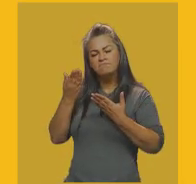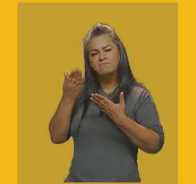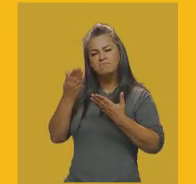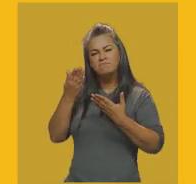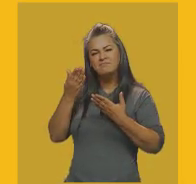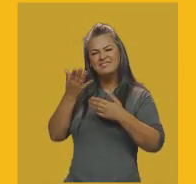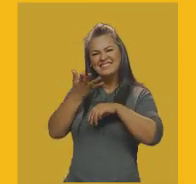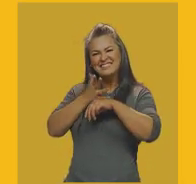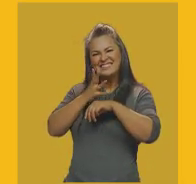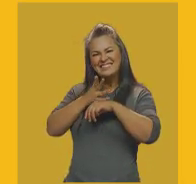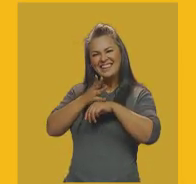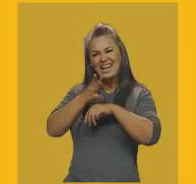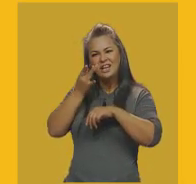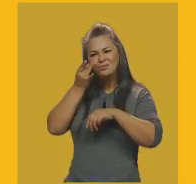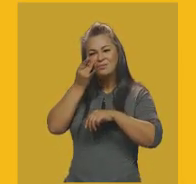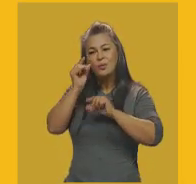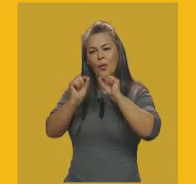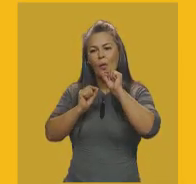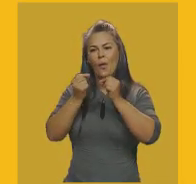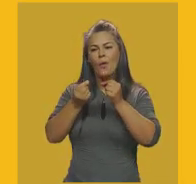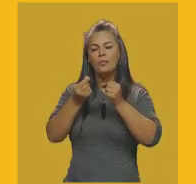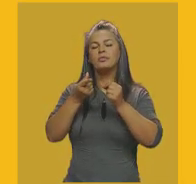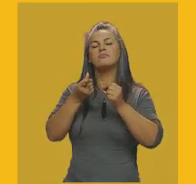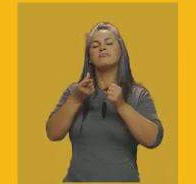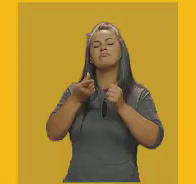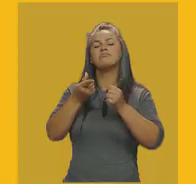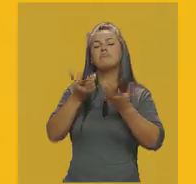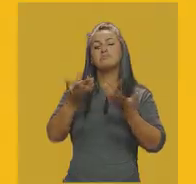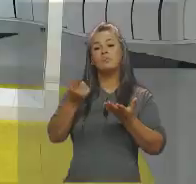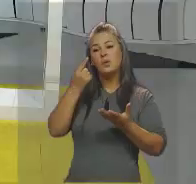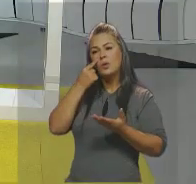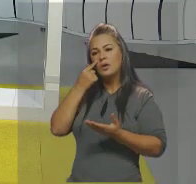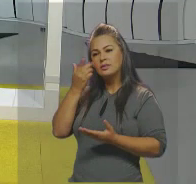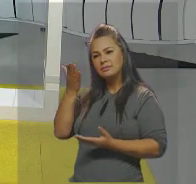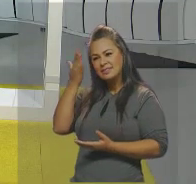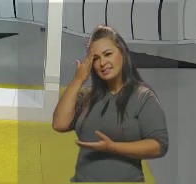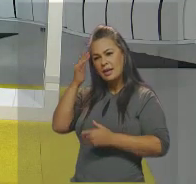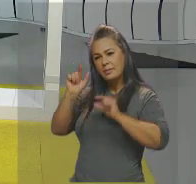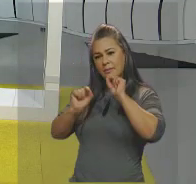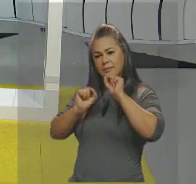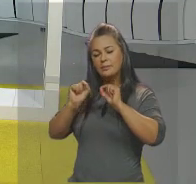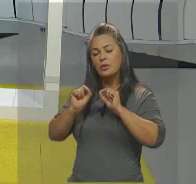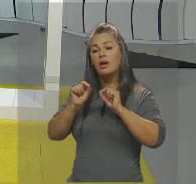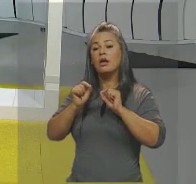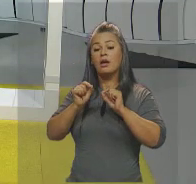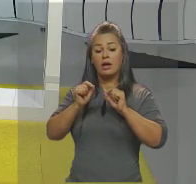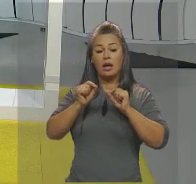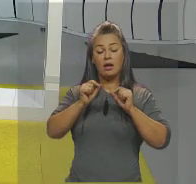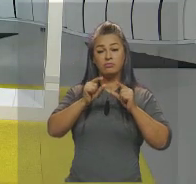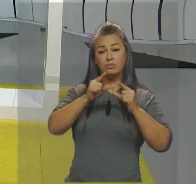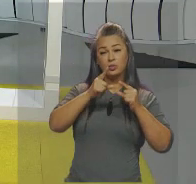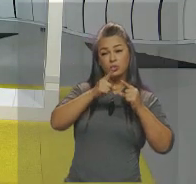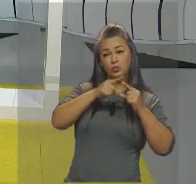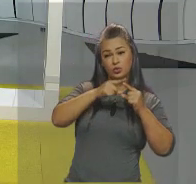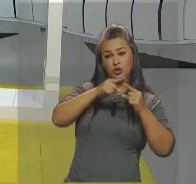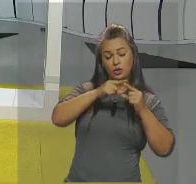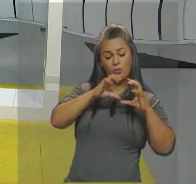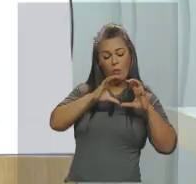na prática como que vai funcionar isso. Nós sabemos, então, que a forma das abóboras depende, então, dos genes,